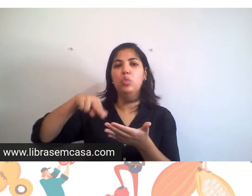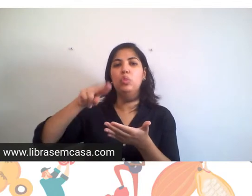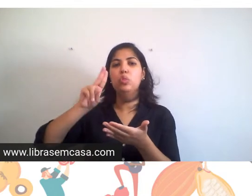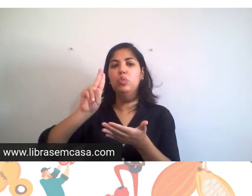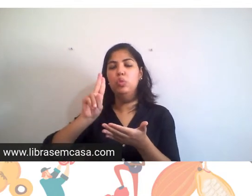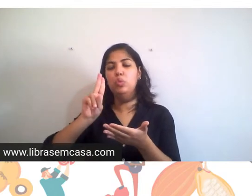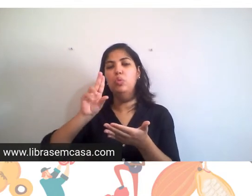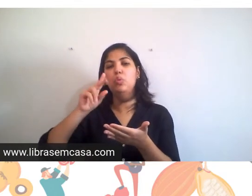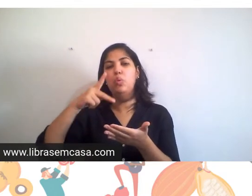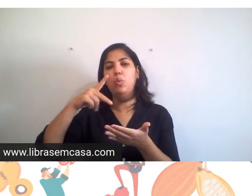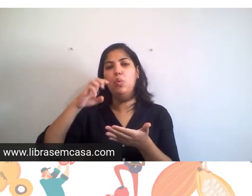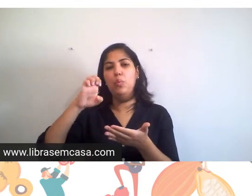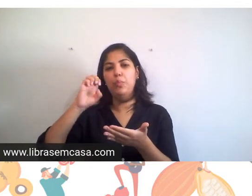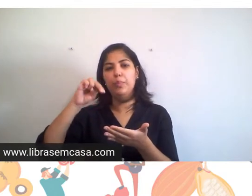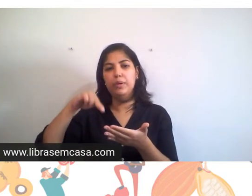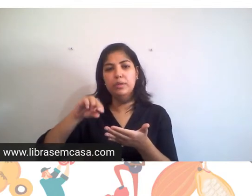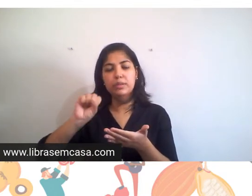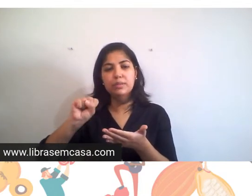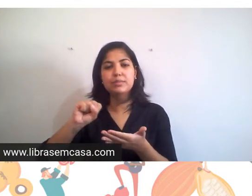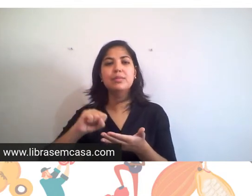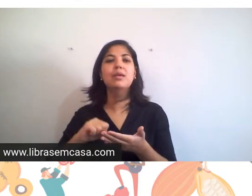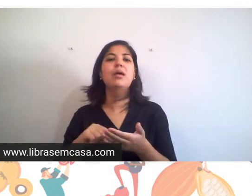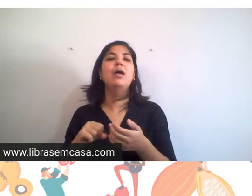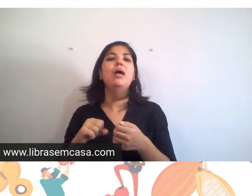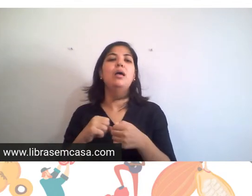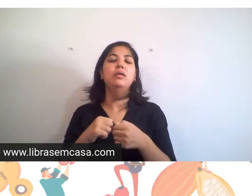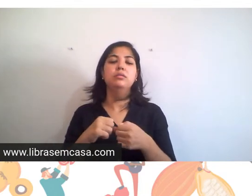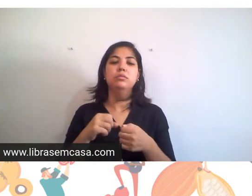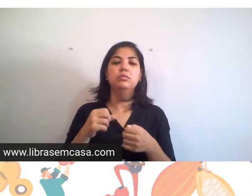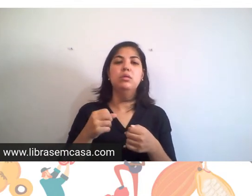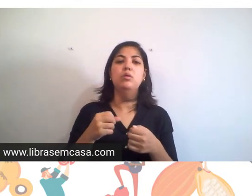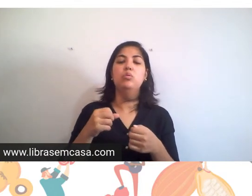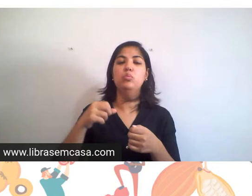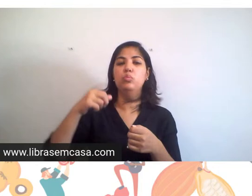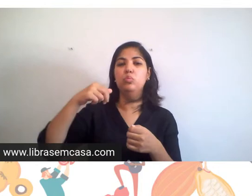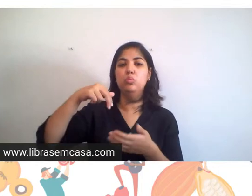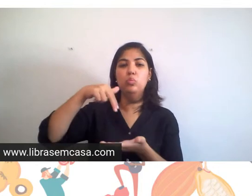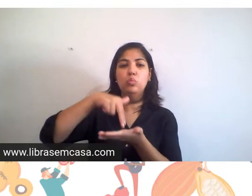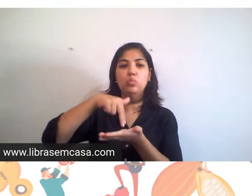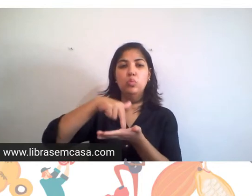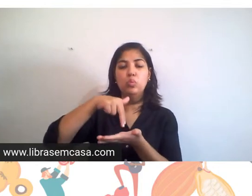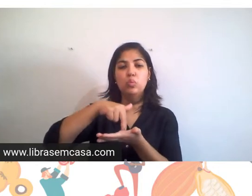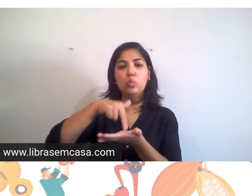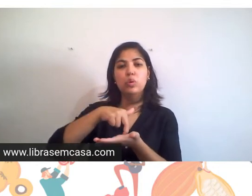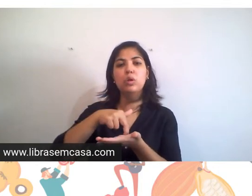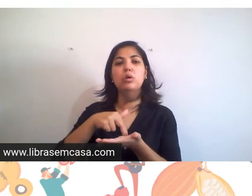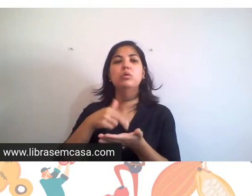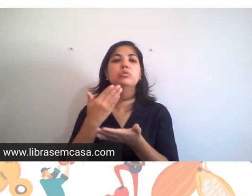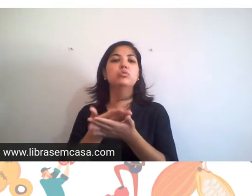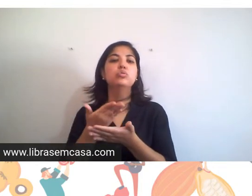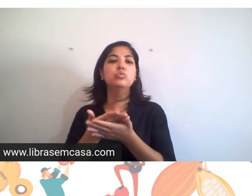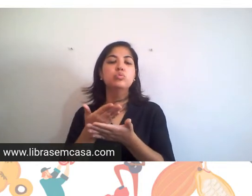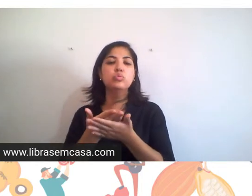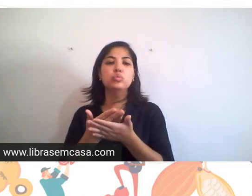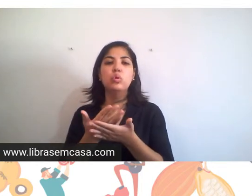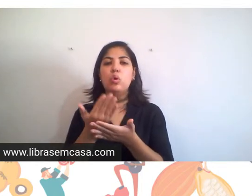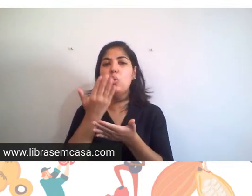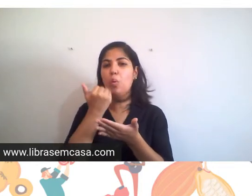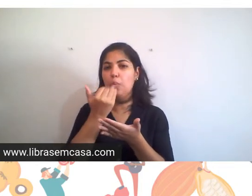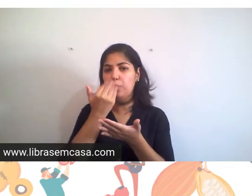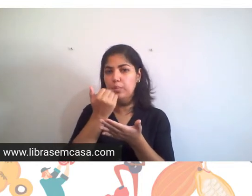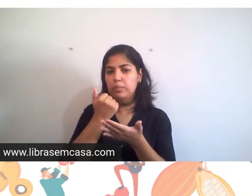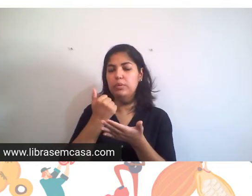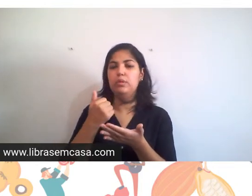Pesquisas Epidemiológicas e Nutrição e Saúde, que é lá da USP, que é o Nutrinet